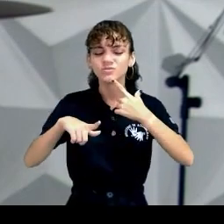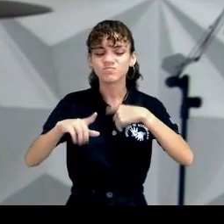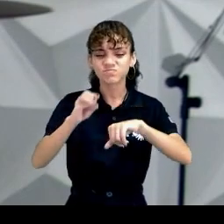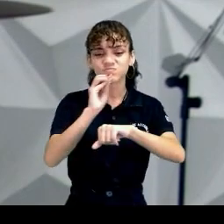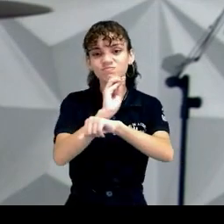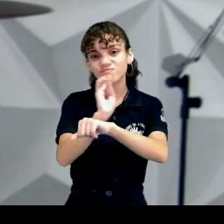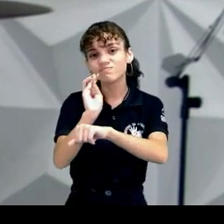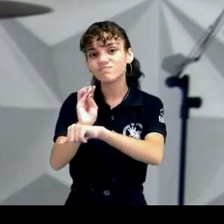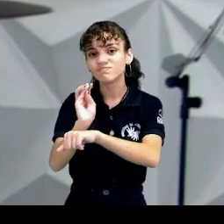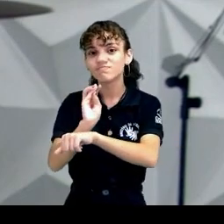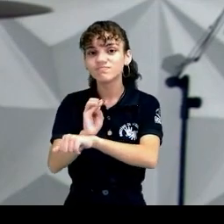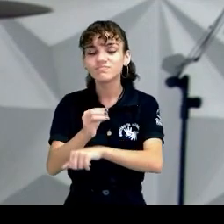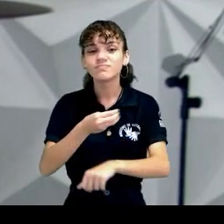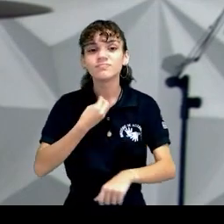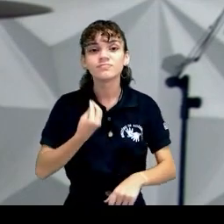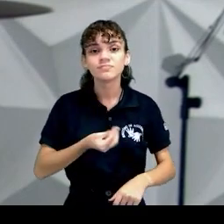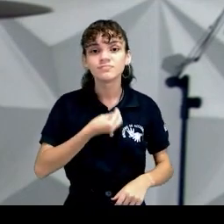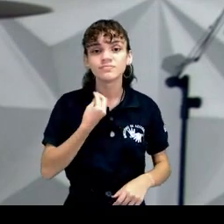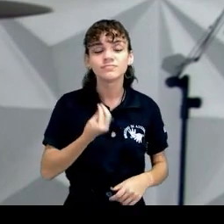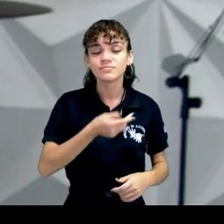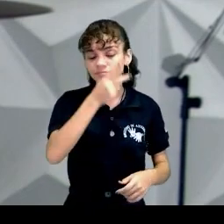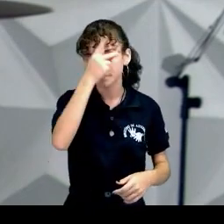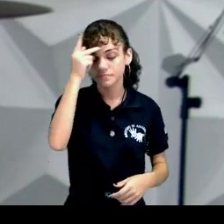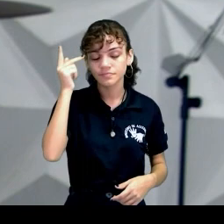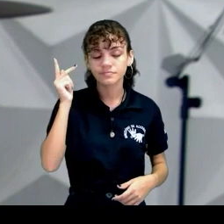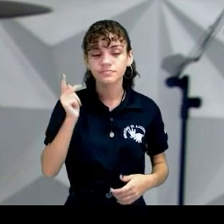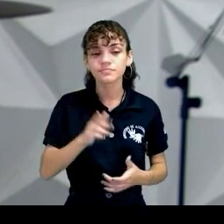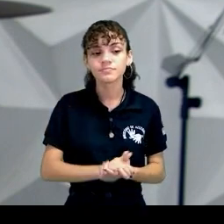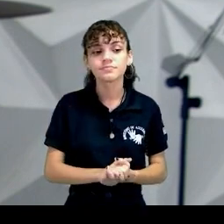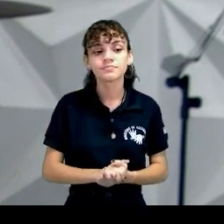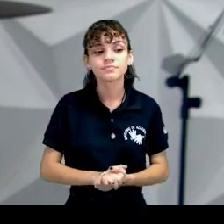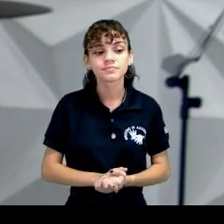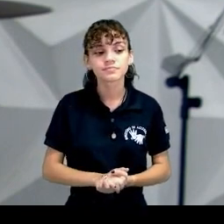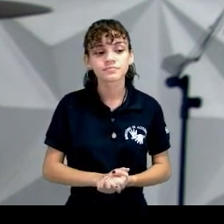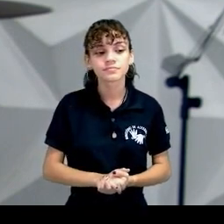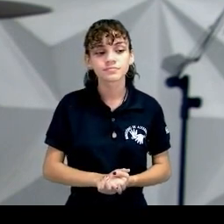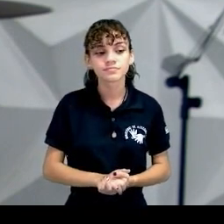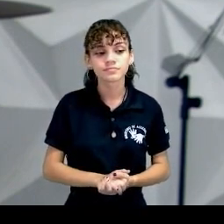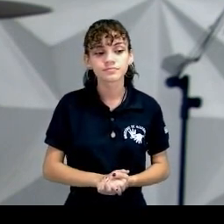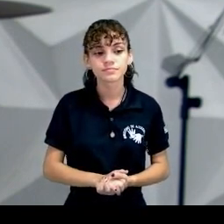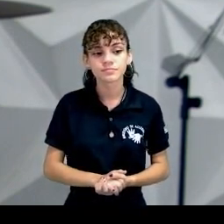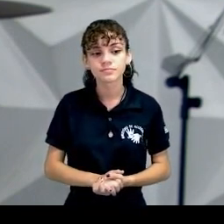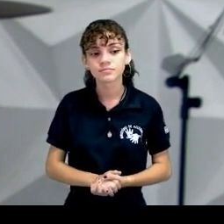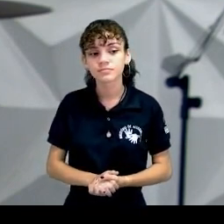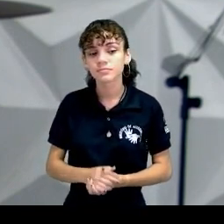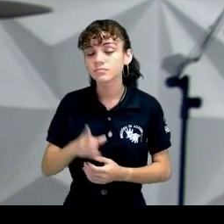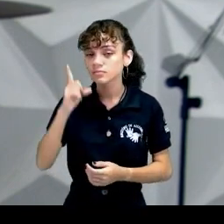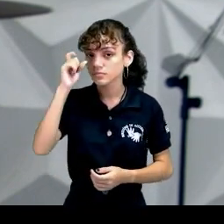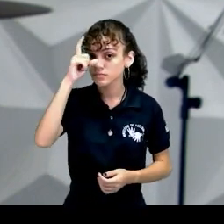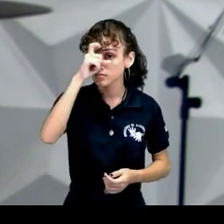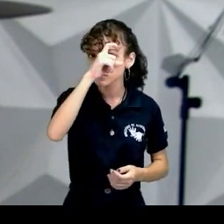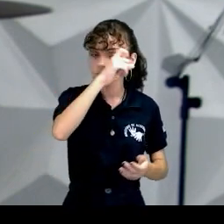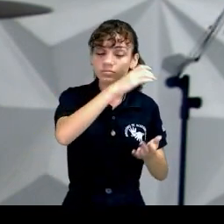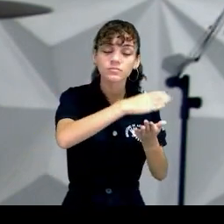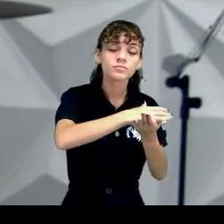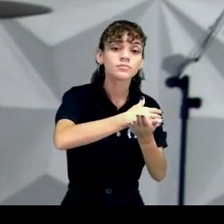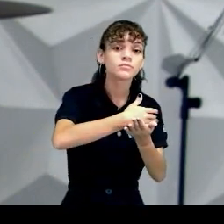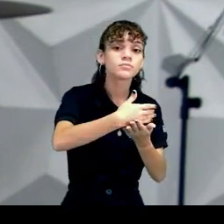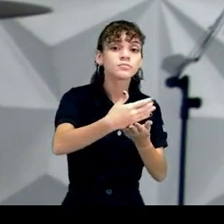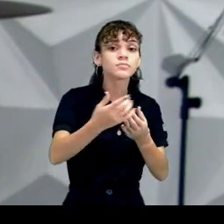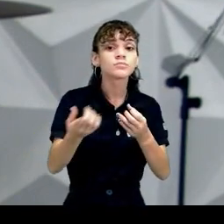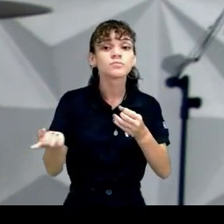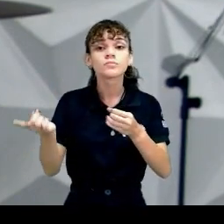se sucede, uma doença que volta, né? E a gente celebra ali a cura e parece que depois aquele diagnóstico ele